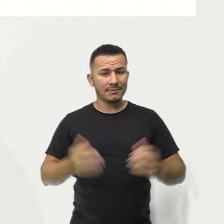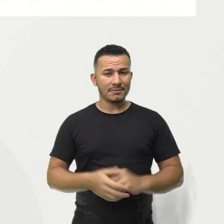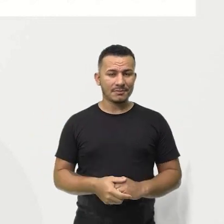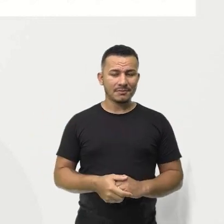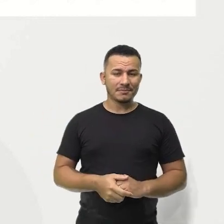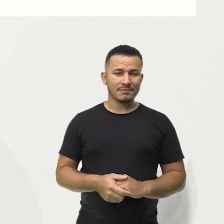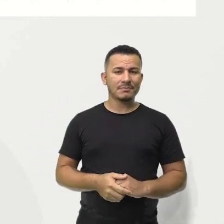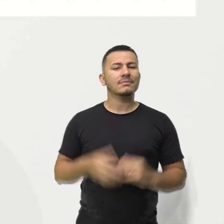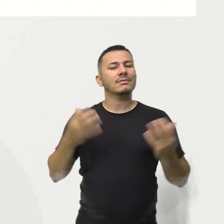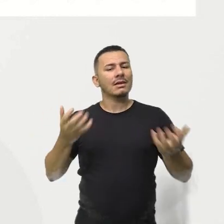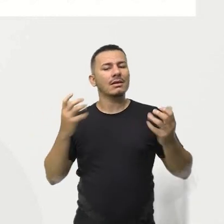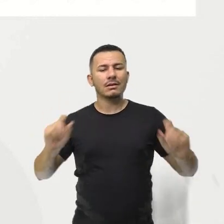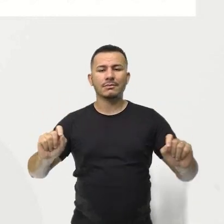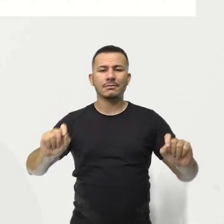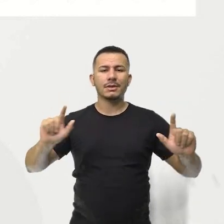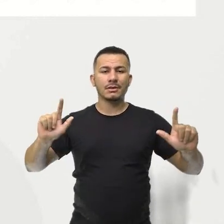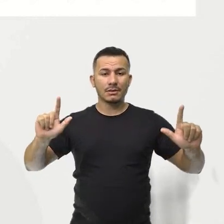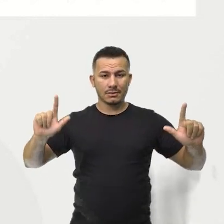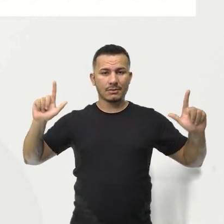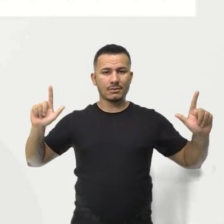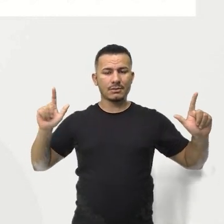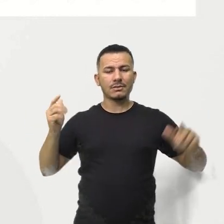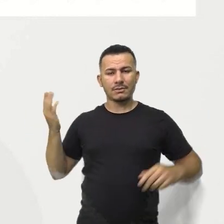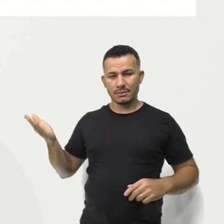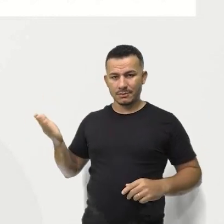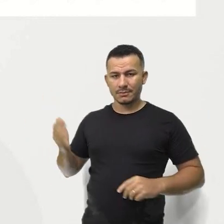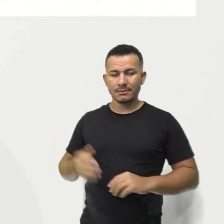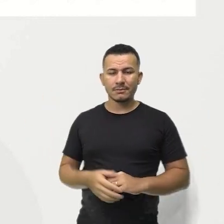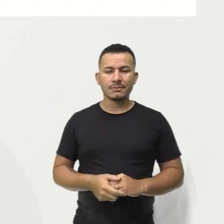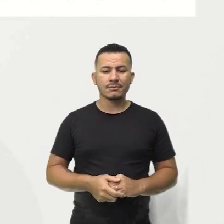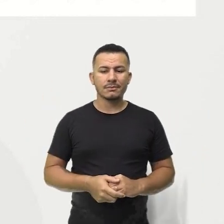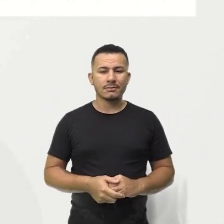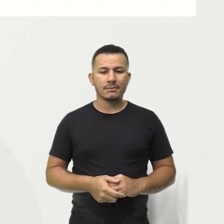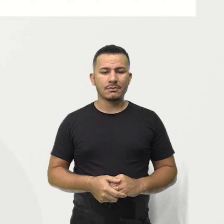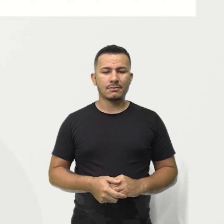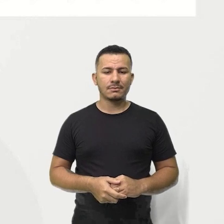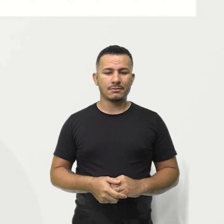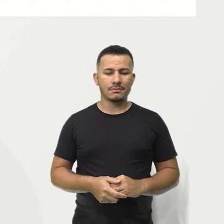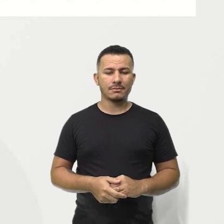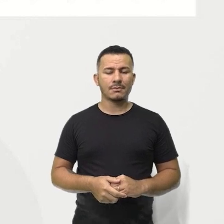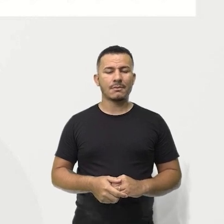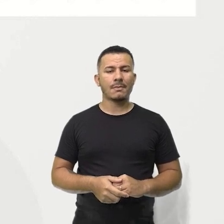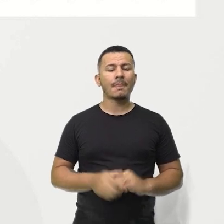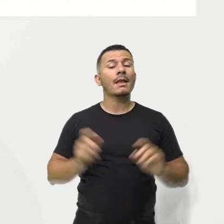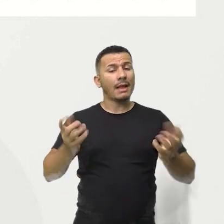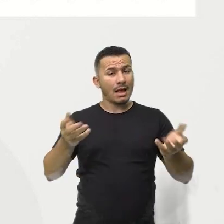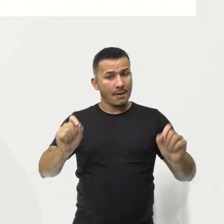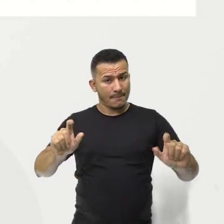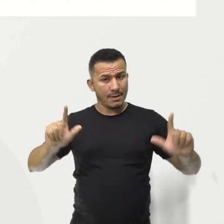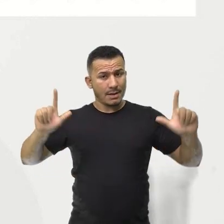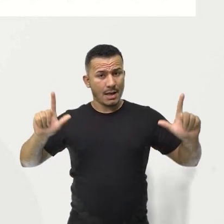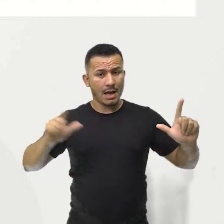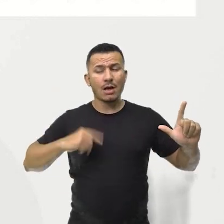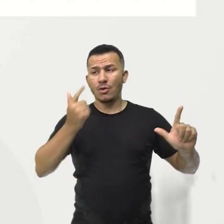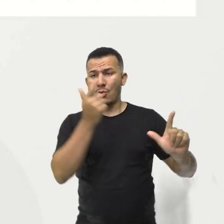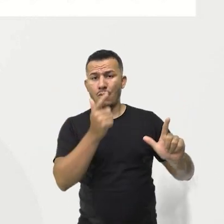pretende ampliar esse polígono. Atenção, ele quer ampliar o